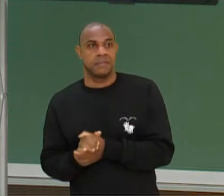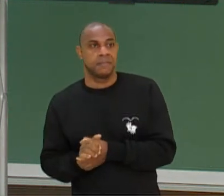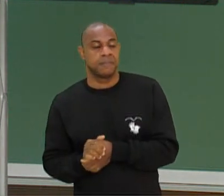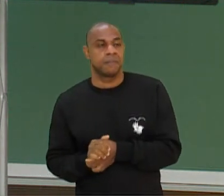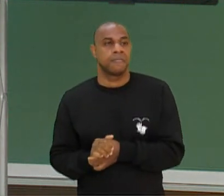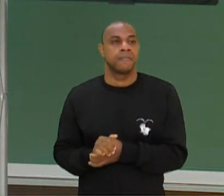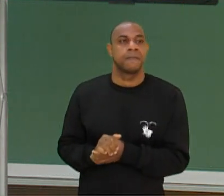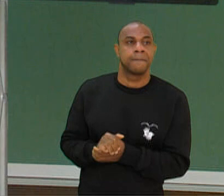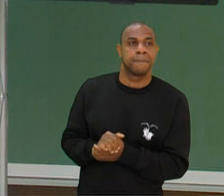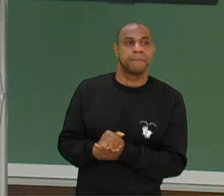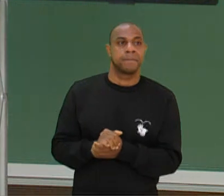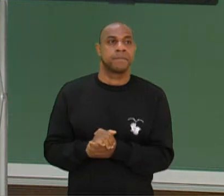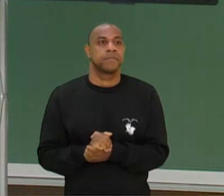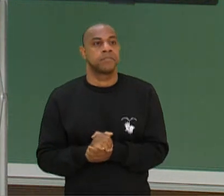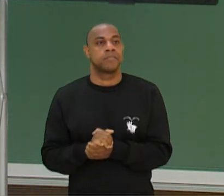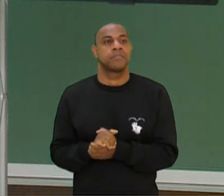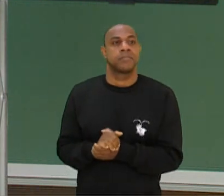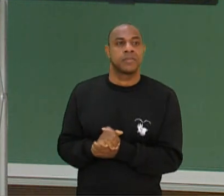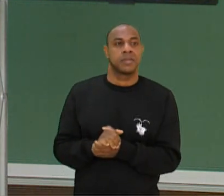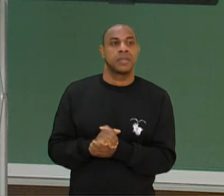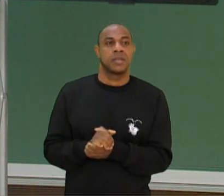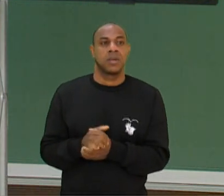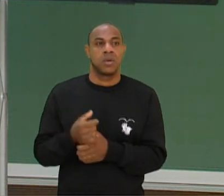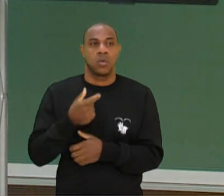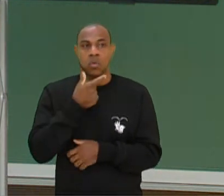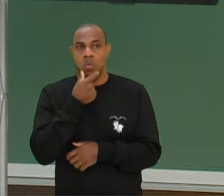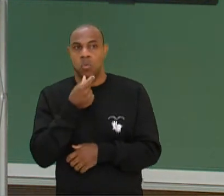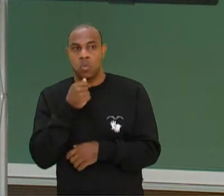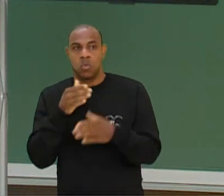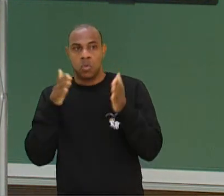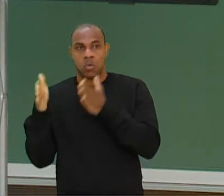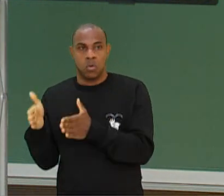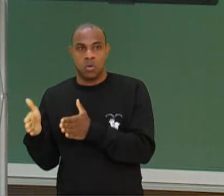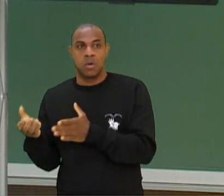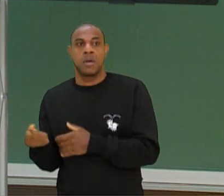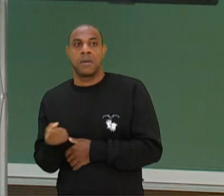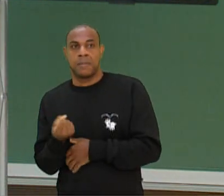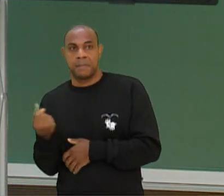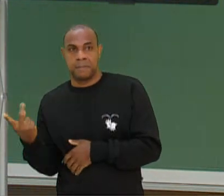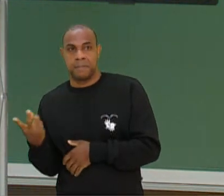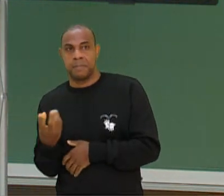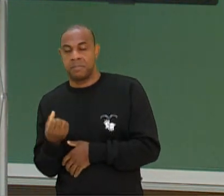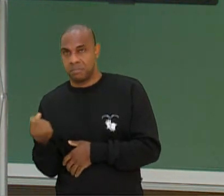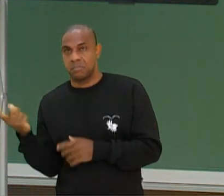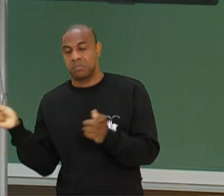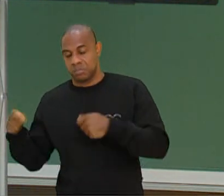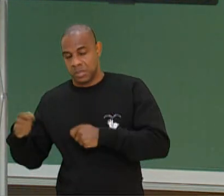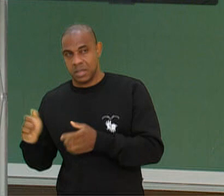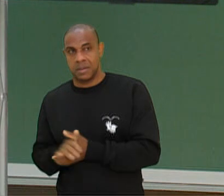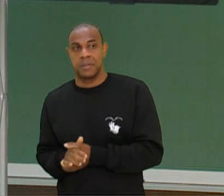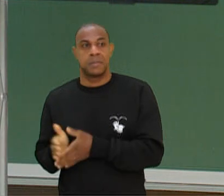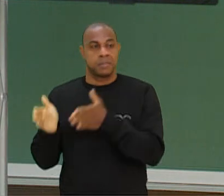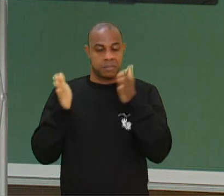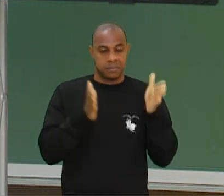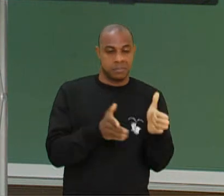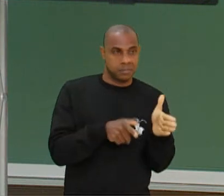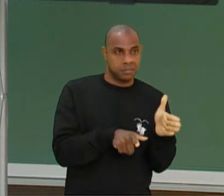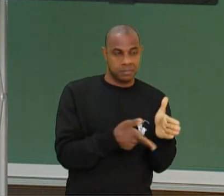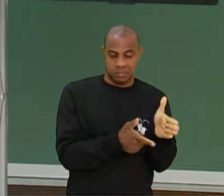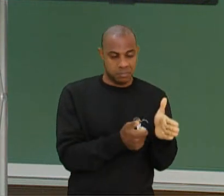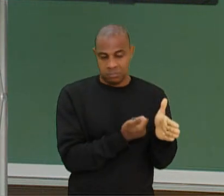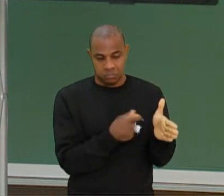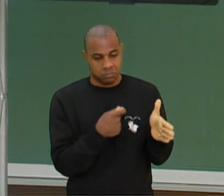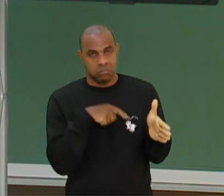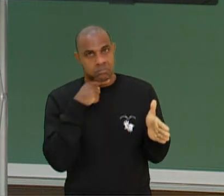vocês. Men, homens, contável. Cars, carros, também. Sandwich, daí você